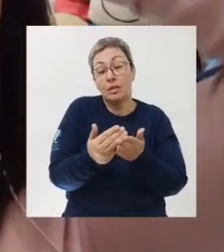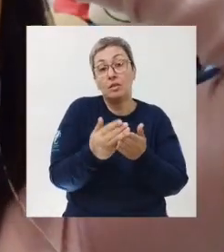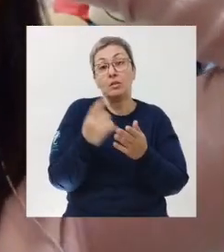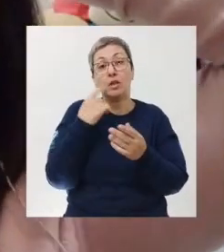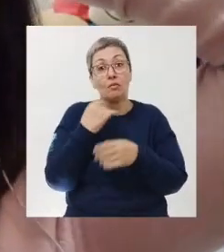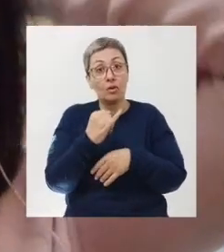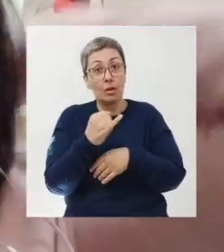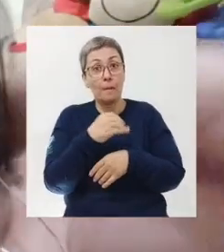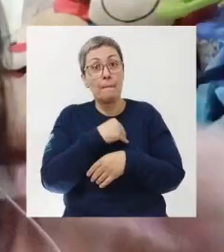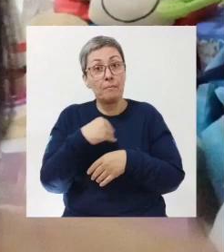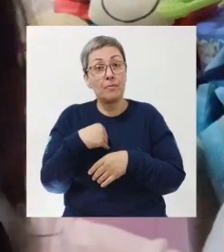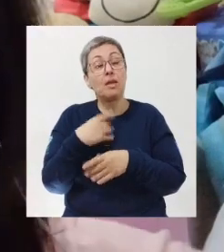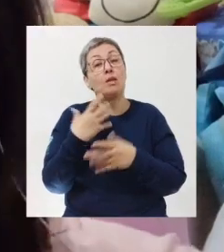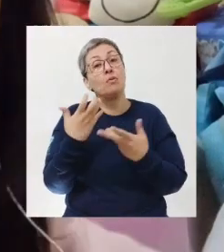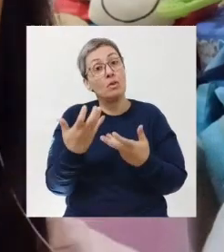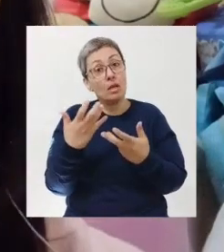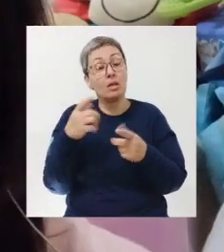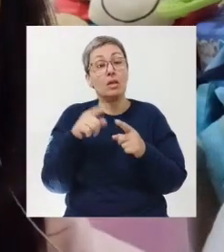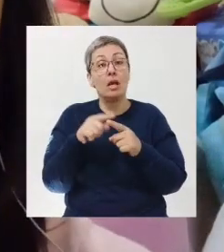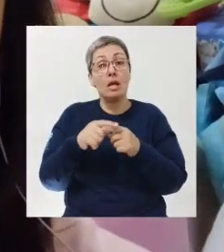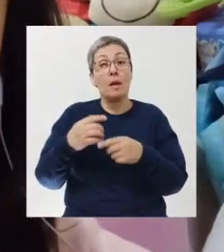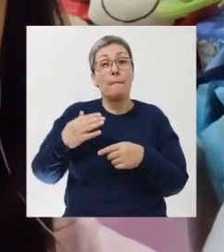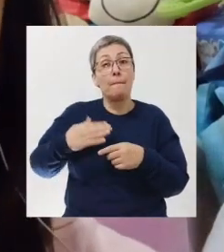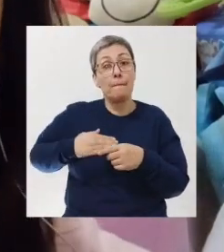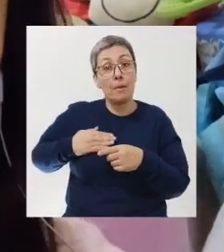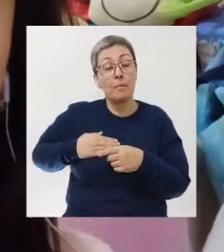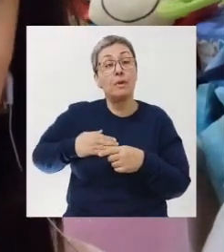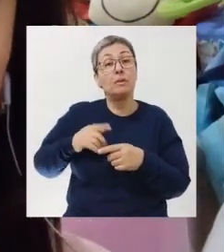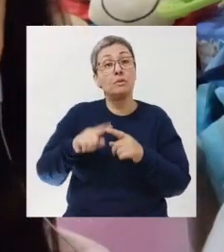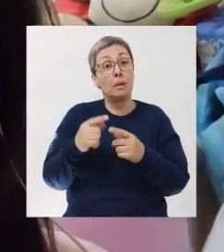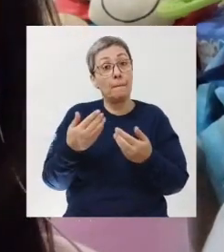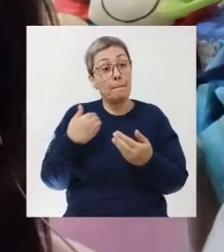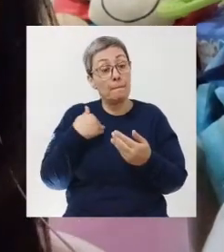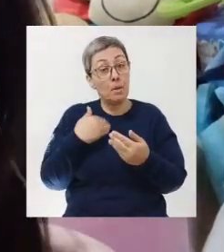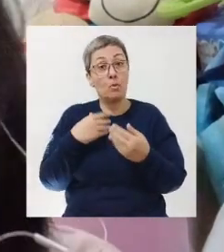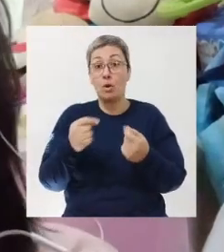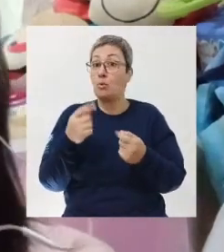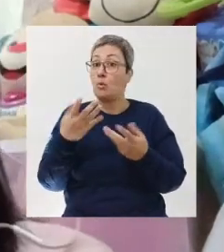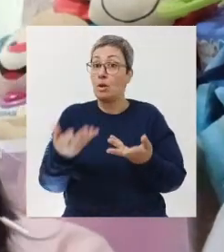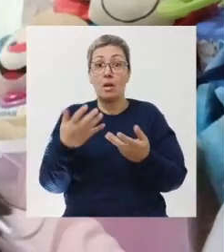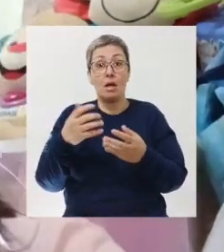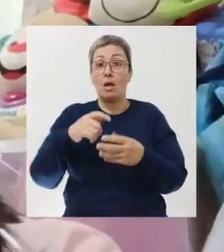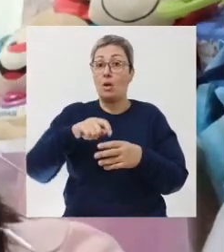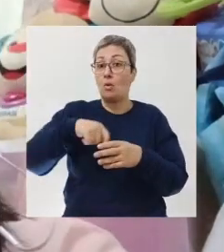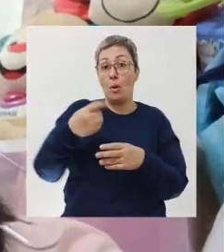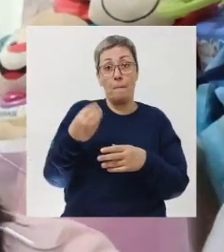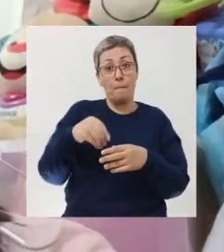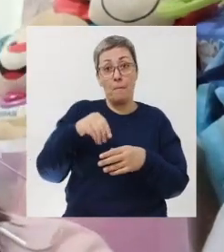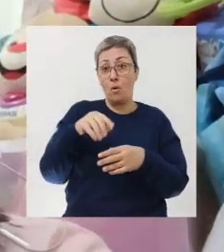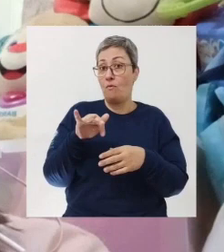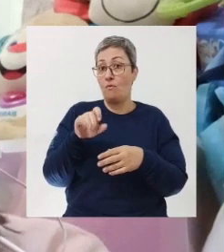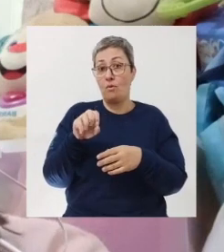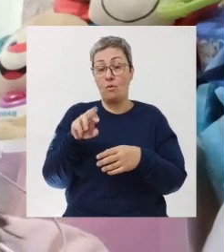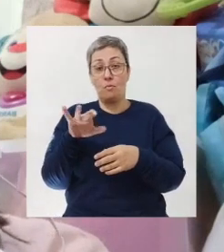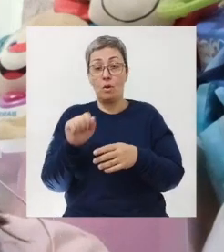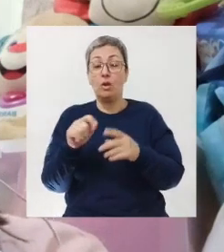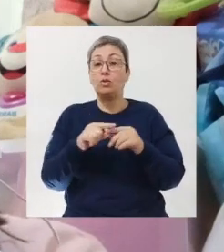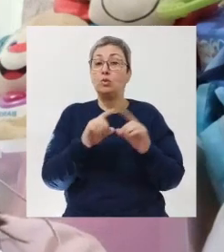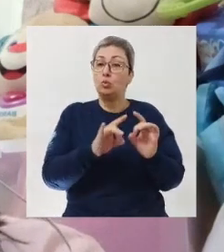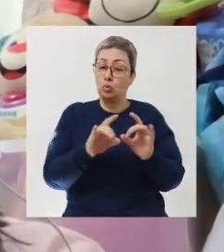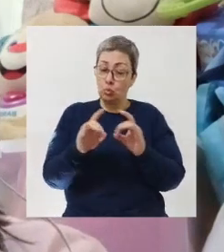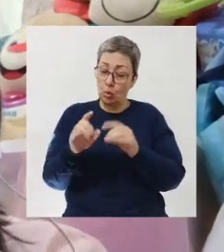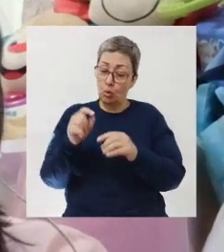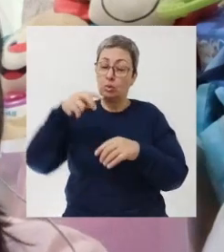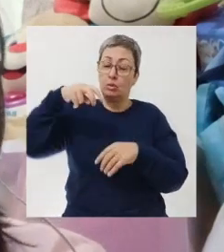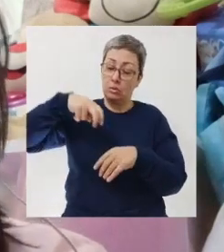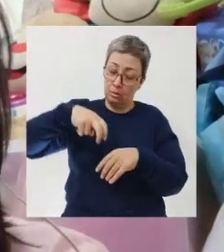E desde o começo eu falei para a médica que eu queria que eles mamassem o meu leite, que eu não queria fórmula, que eu queria que eles mamassem o meu leite.